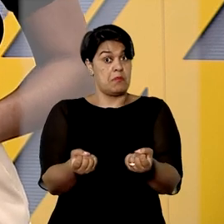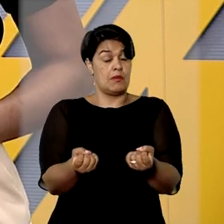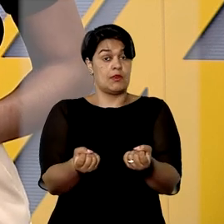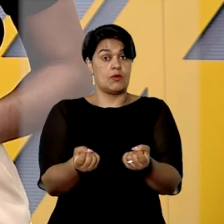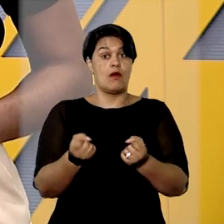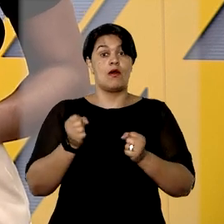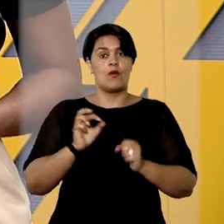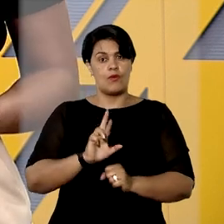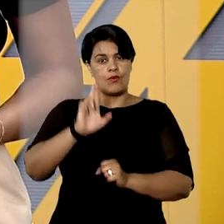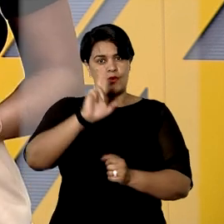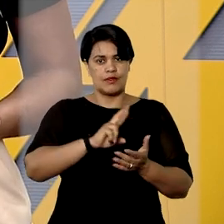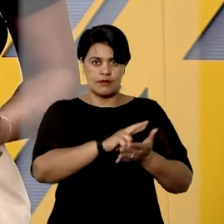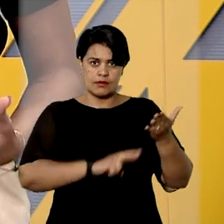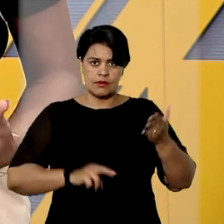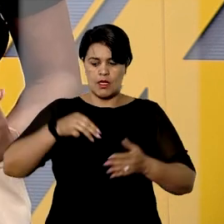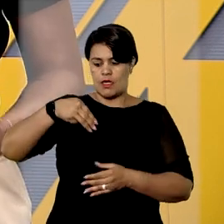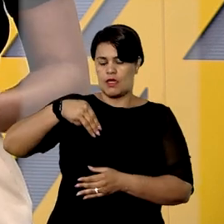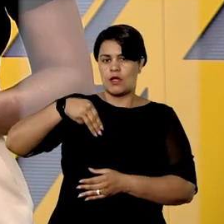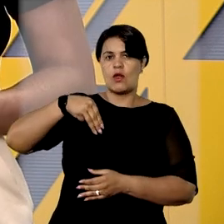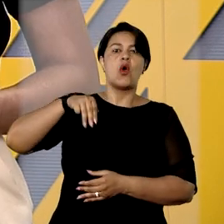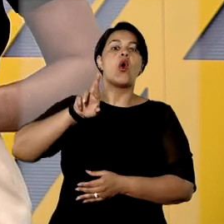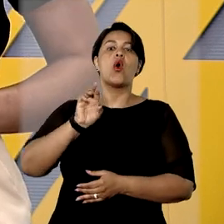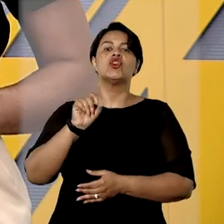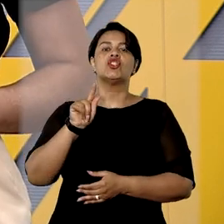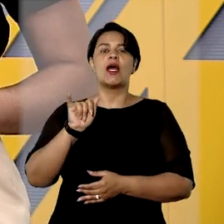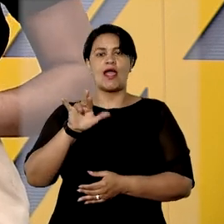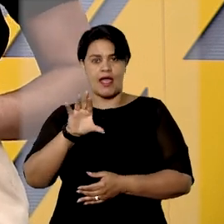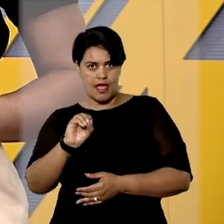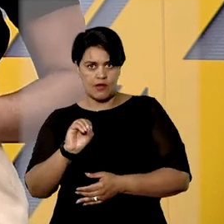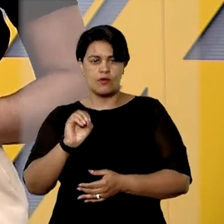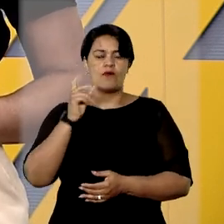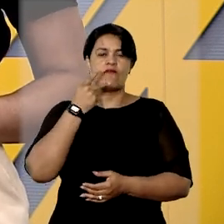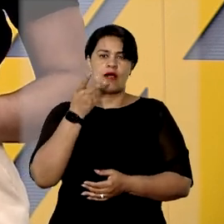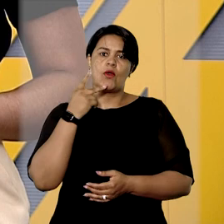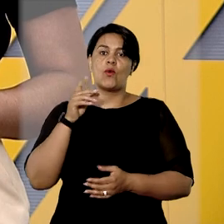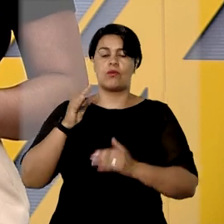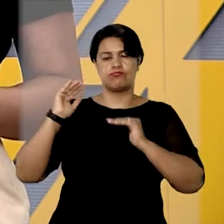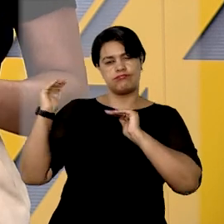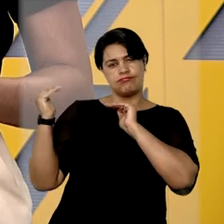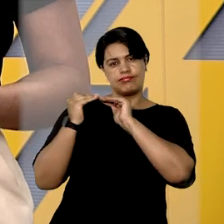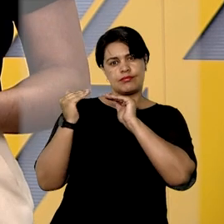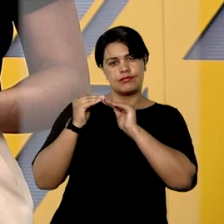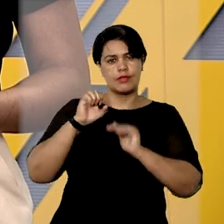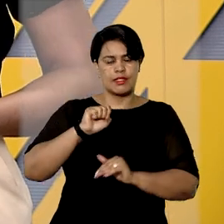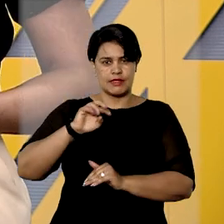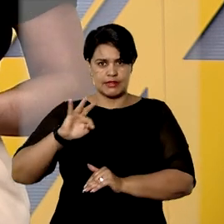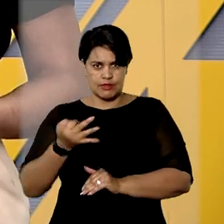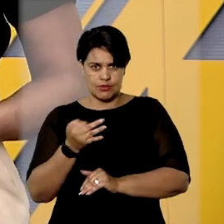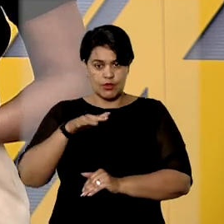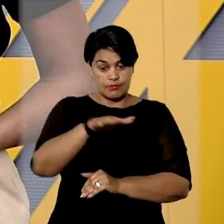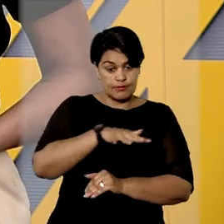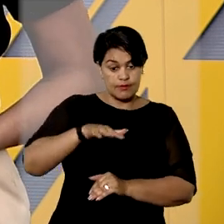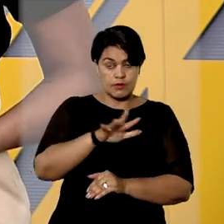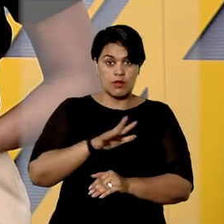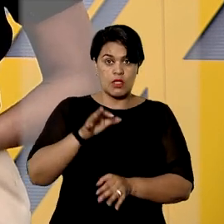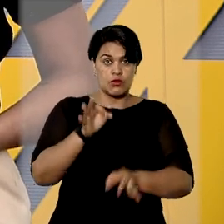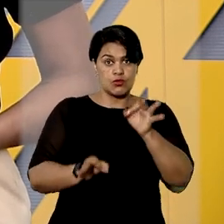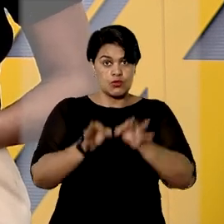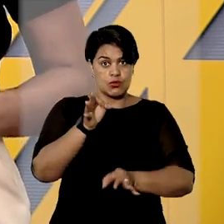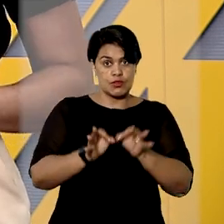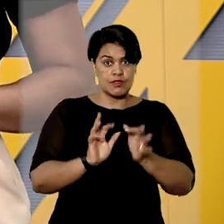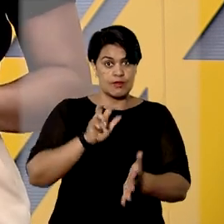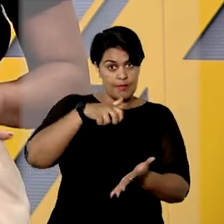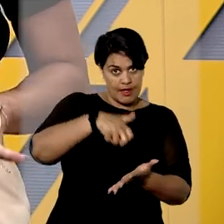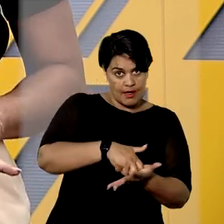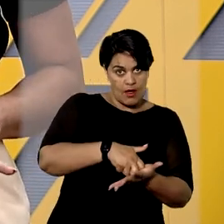O relator, ministro Rogério Schietti Cruz, reafirmou o entendimento do STJ de que nos mecanismos da justiça penal